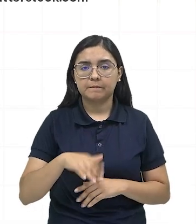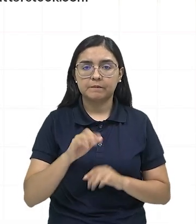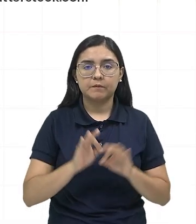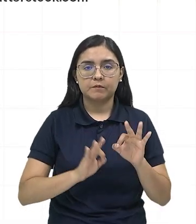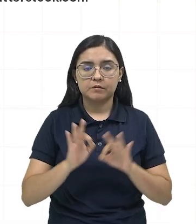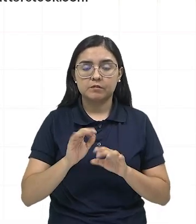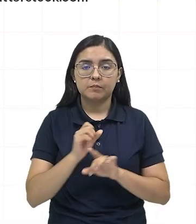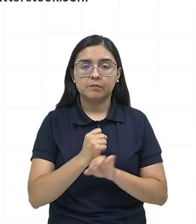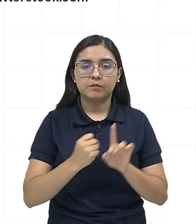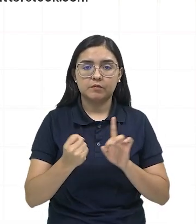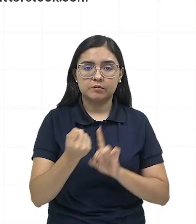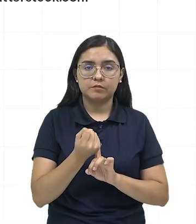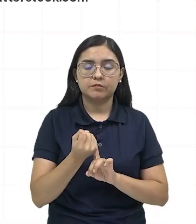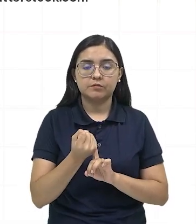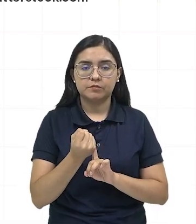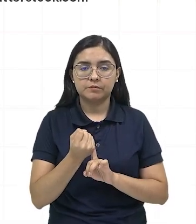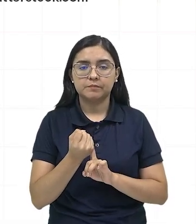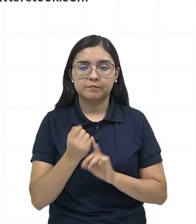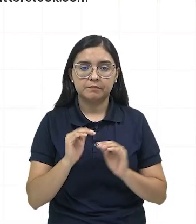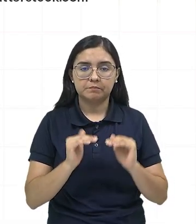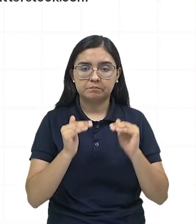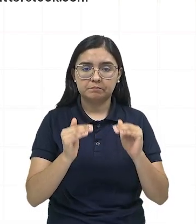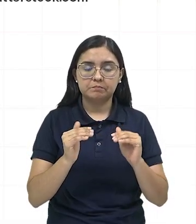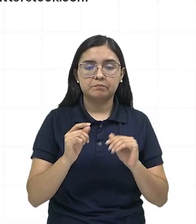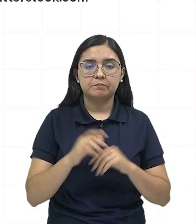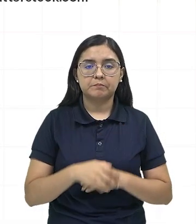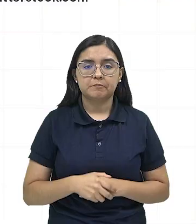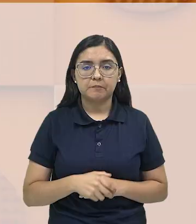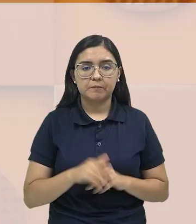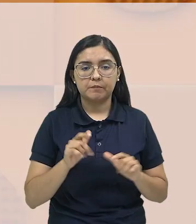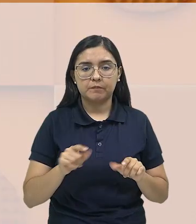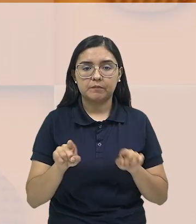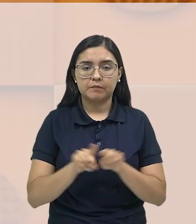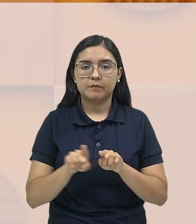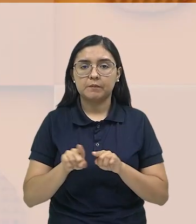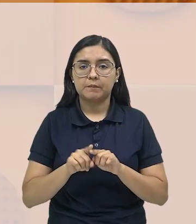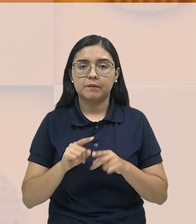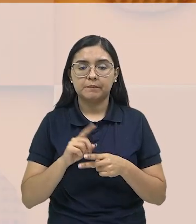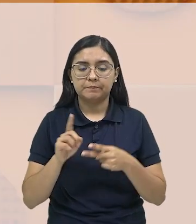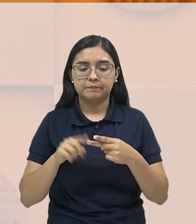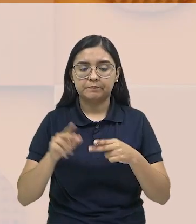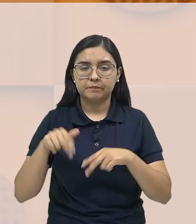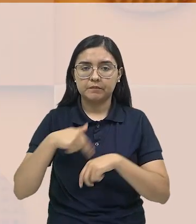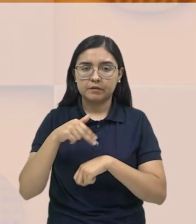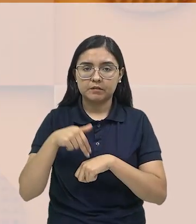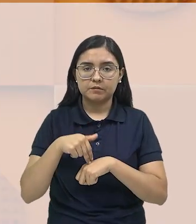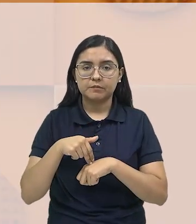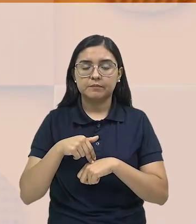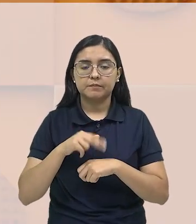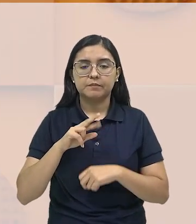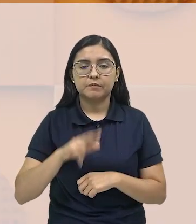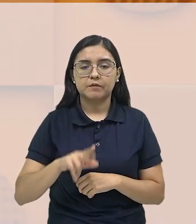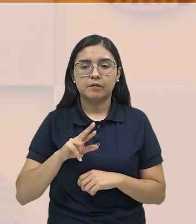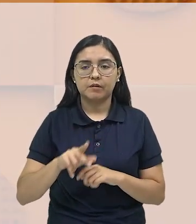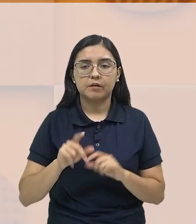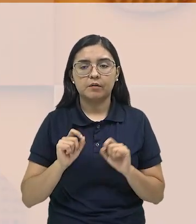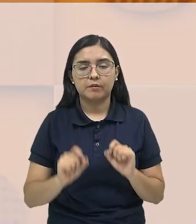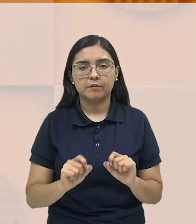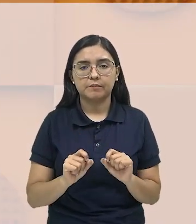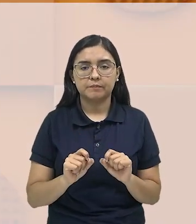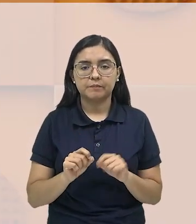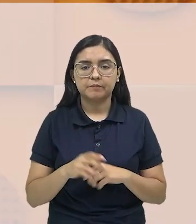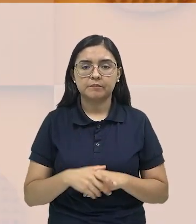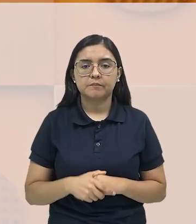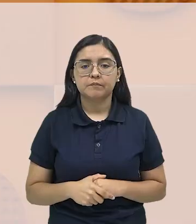administração política, da soberania, né, do lugar. O conceito de nação, que não necessariamente é algo que vai